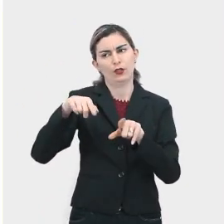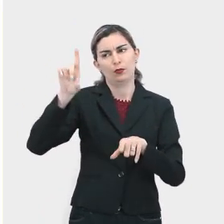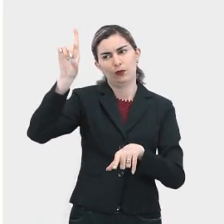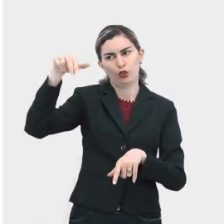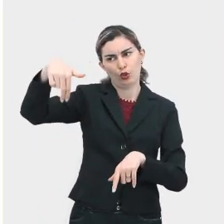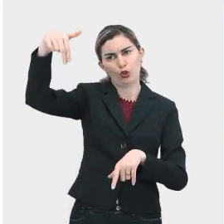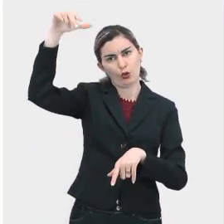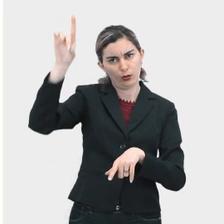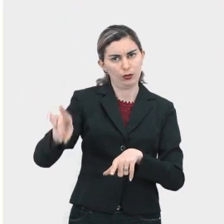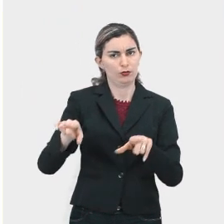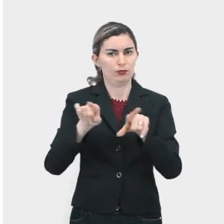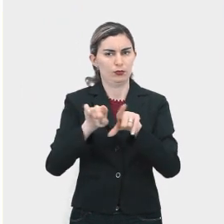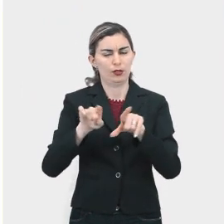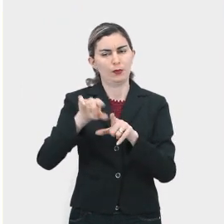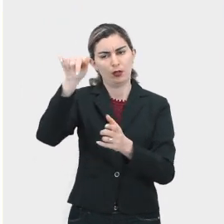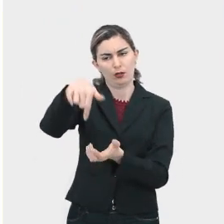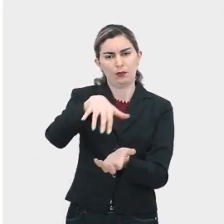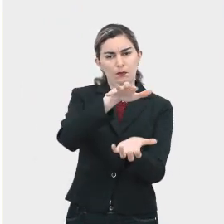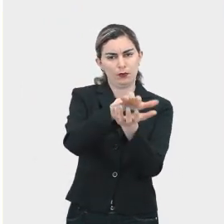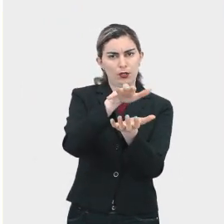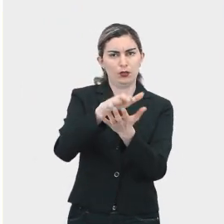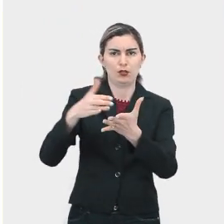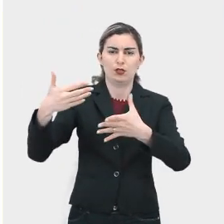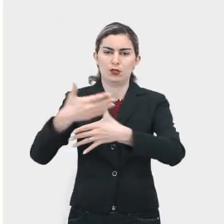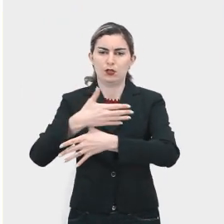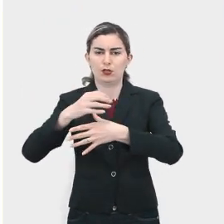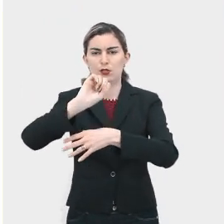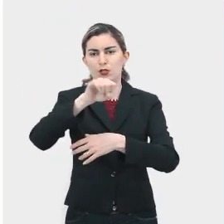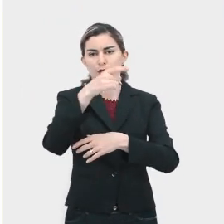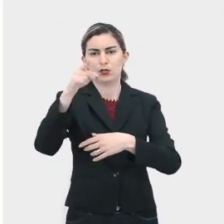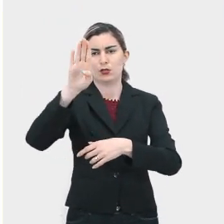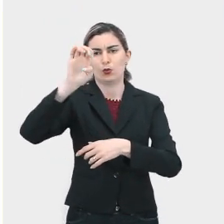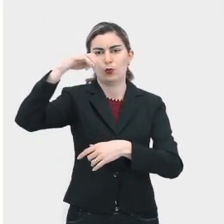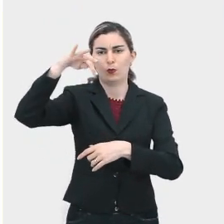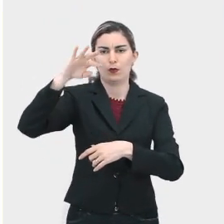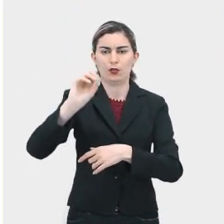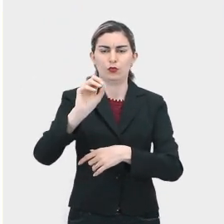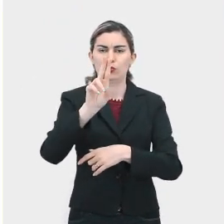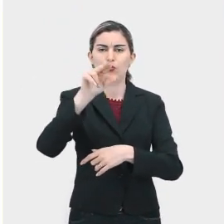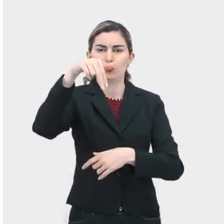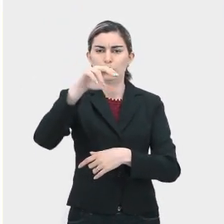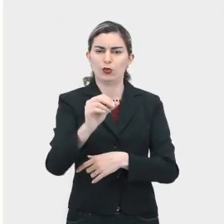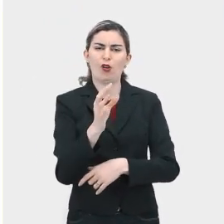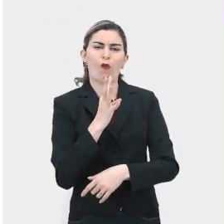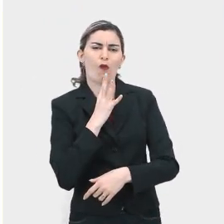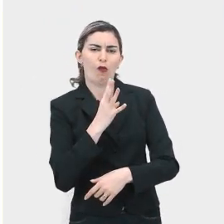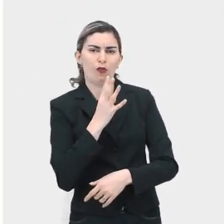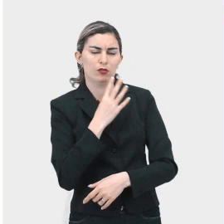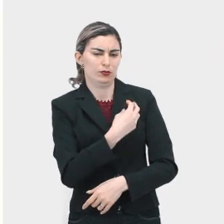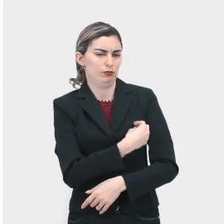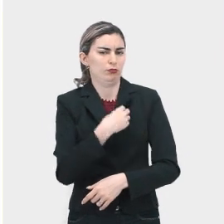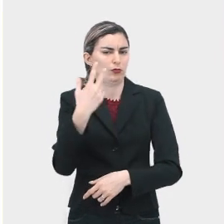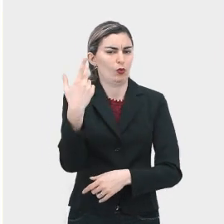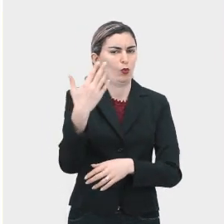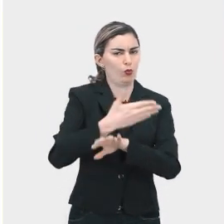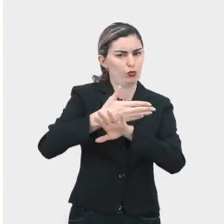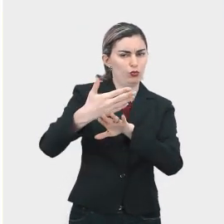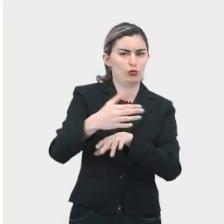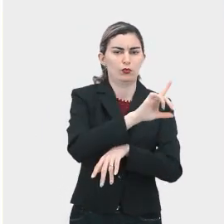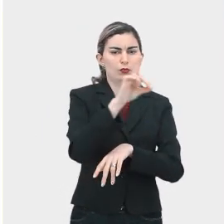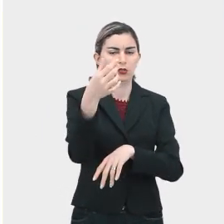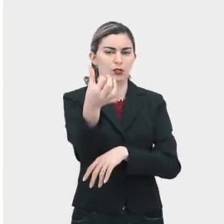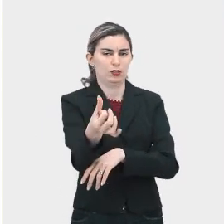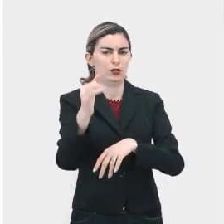em Pernambuco, a cidade de São Bento do Una é muito conhecida pela vivência desse folguedo no dia 6 de janeiro, essa festa